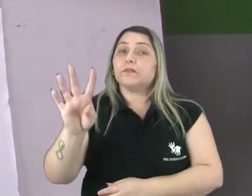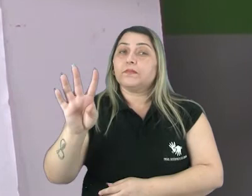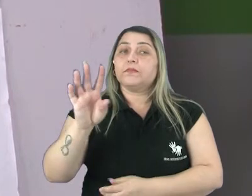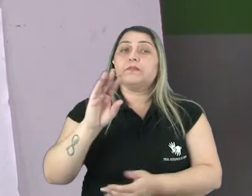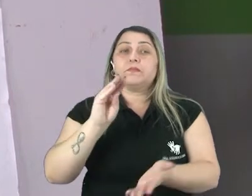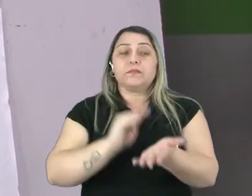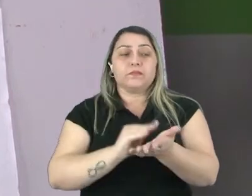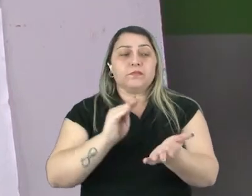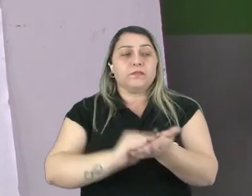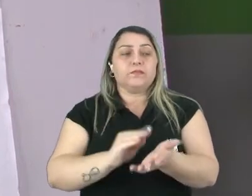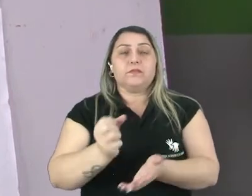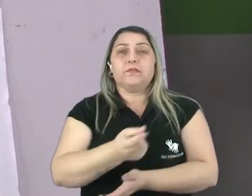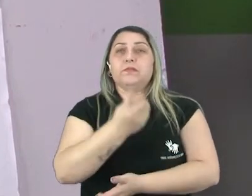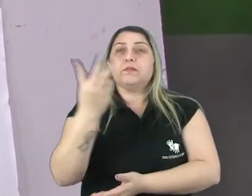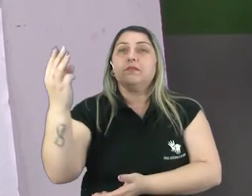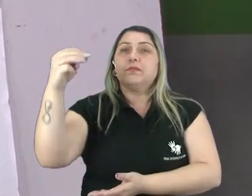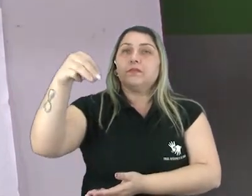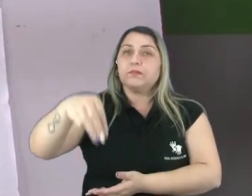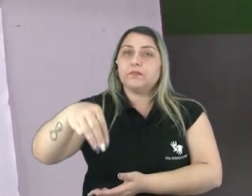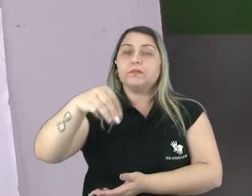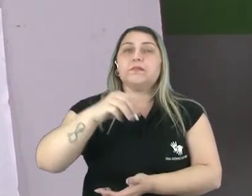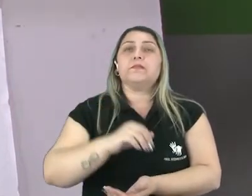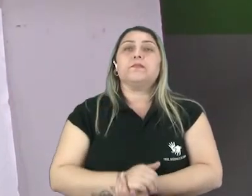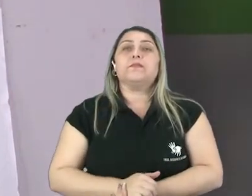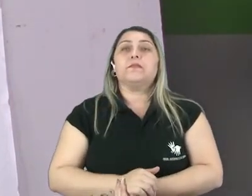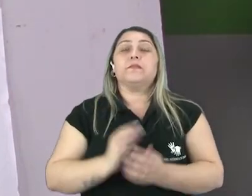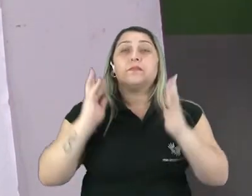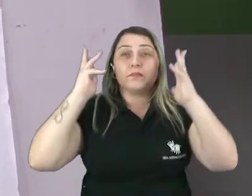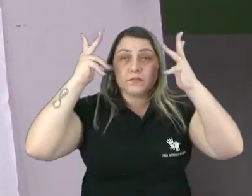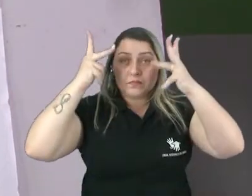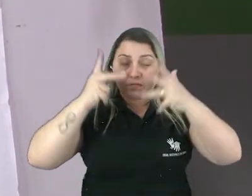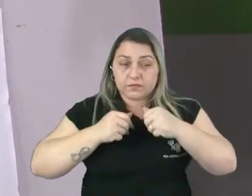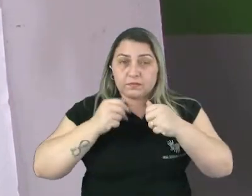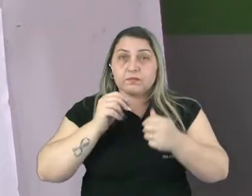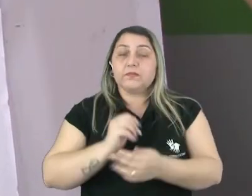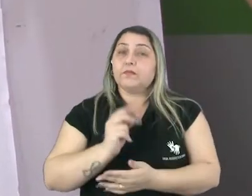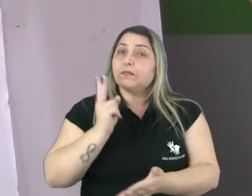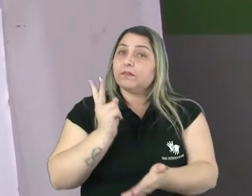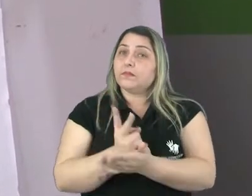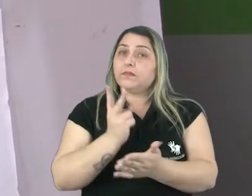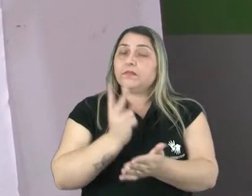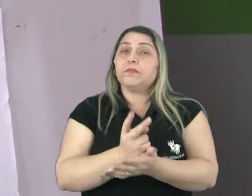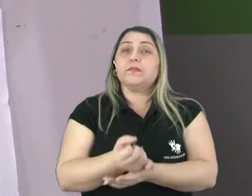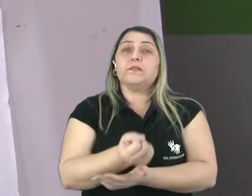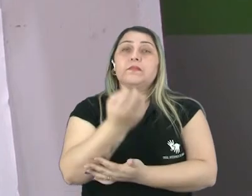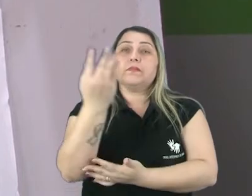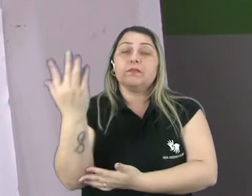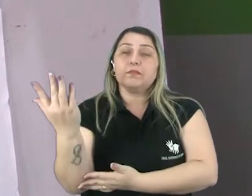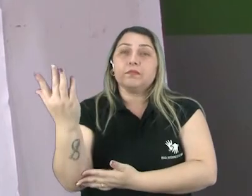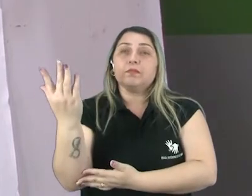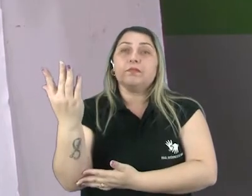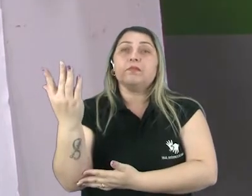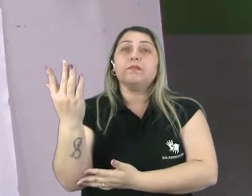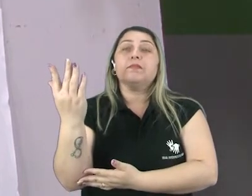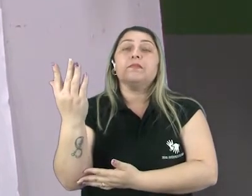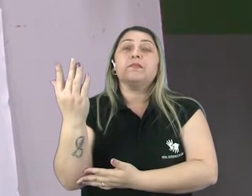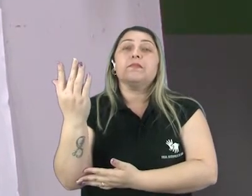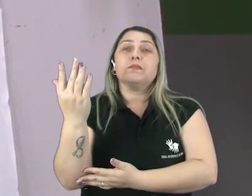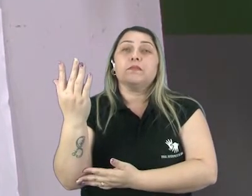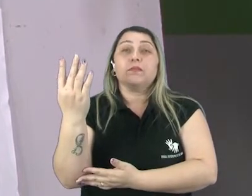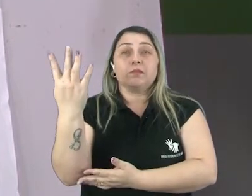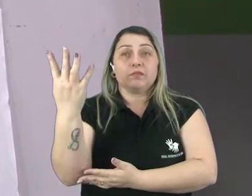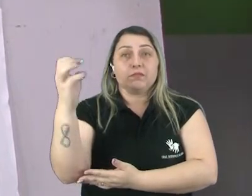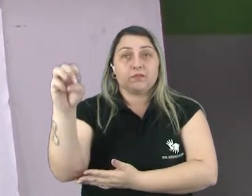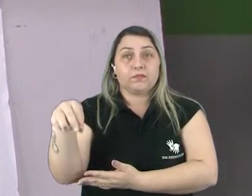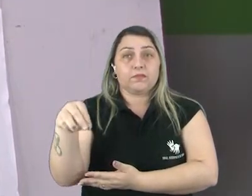Então, está faltando quantos metros para o leão ficar com a mesma quantidade, ou seja, para alcançar